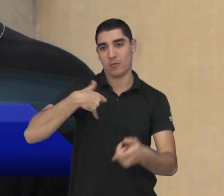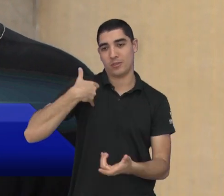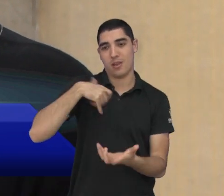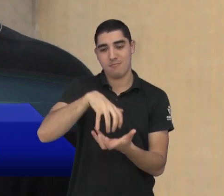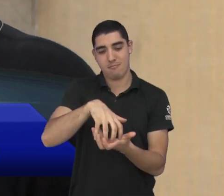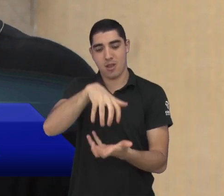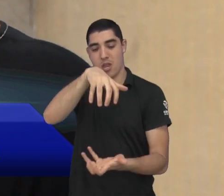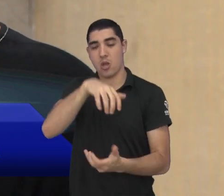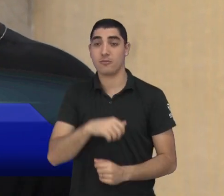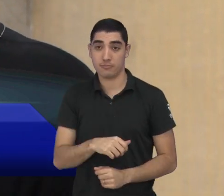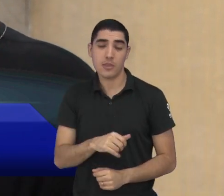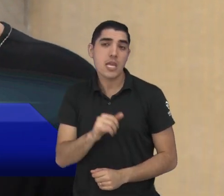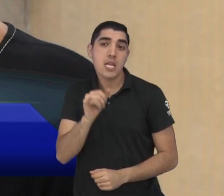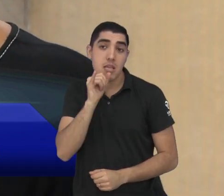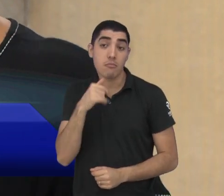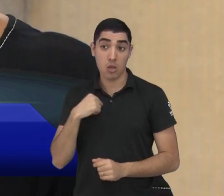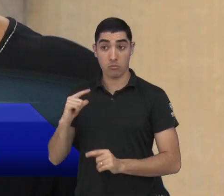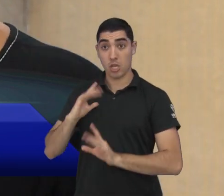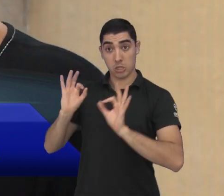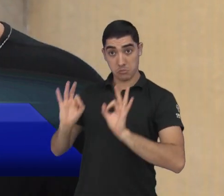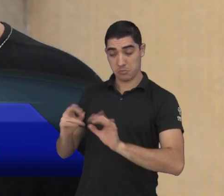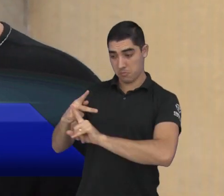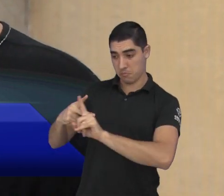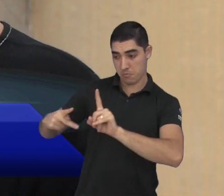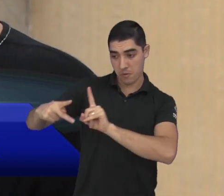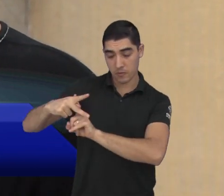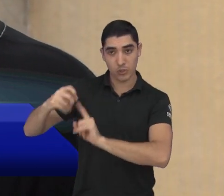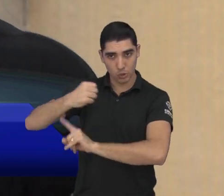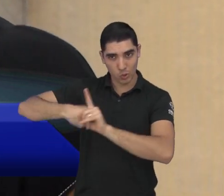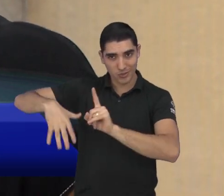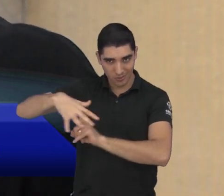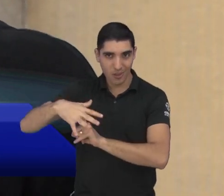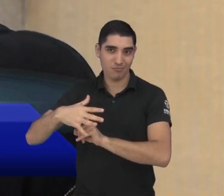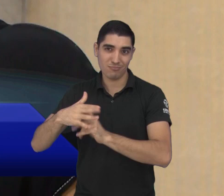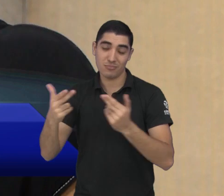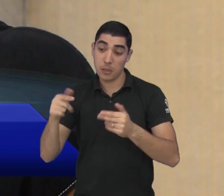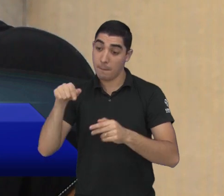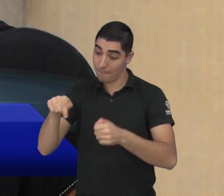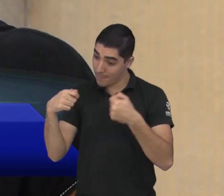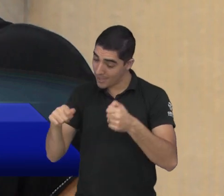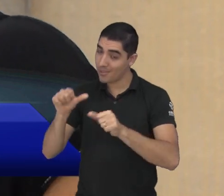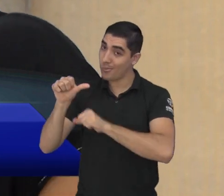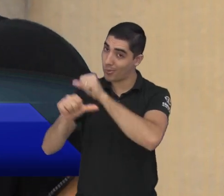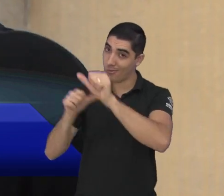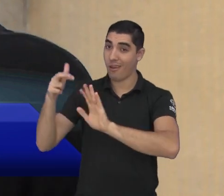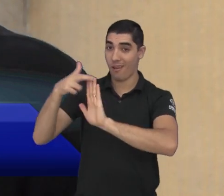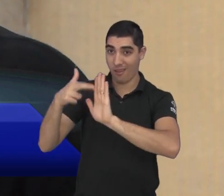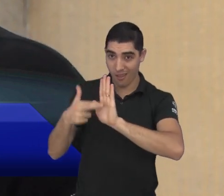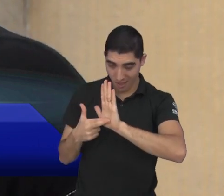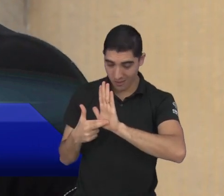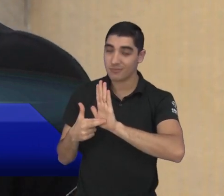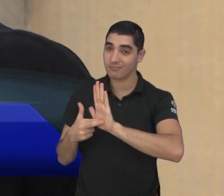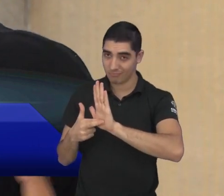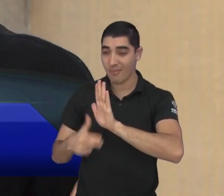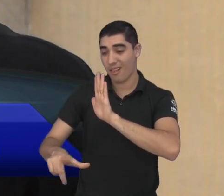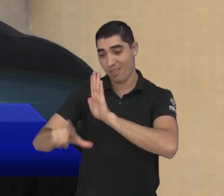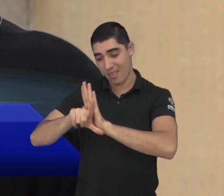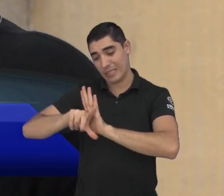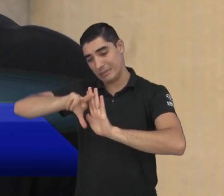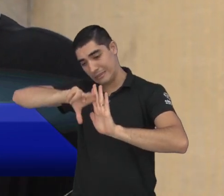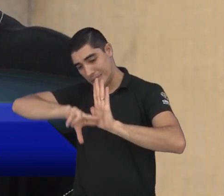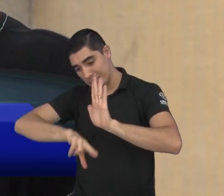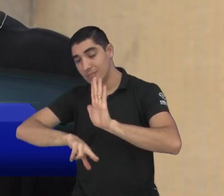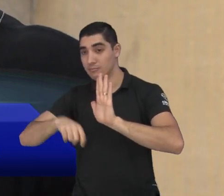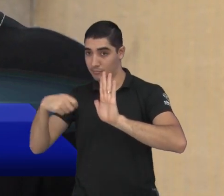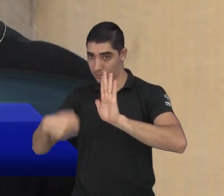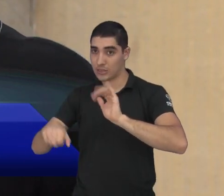Então, eu tenho, de fato, uma previdência social que precisa ser alterada, repensada dentro dessa